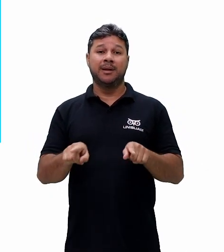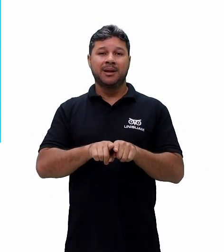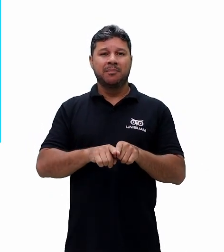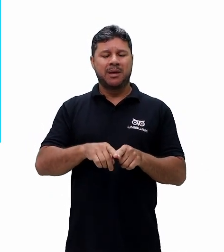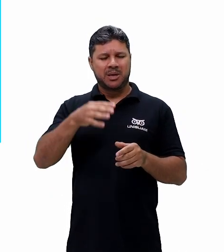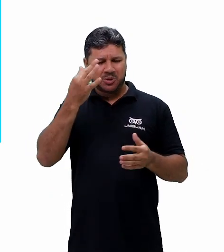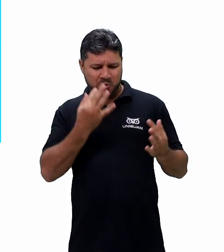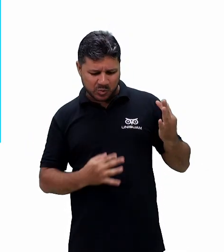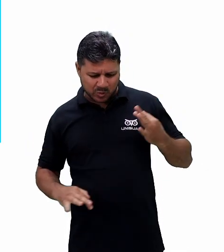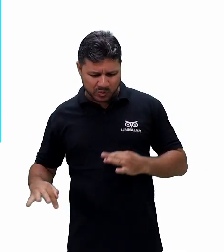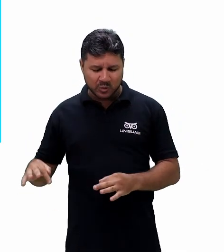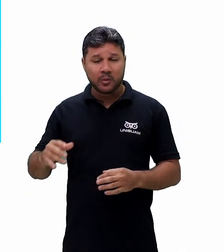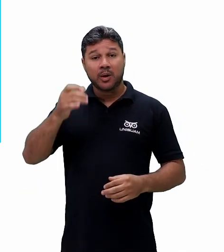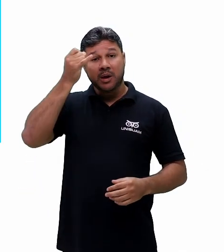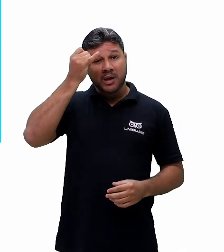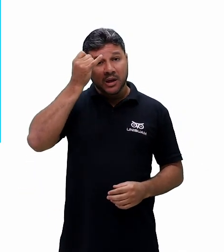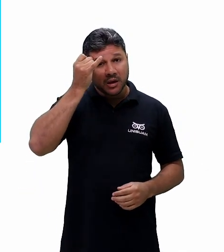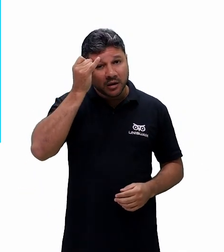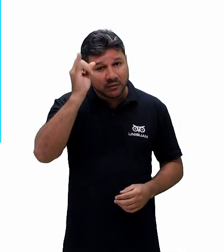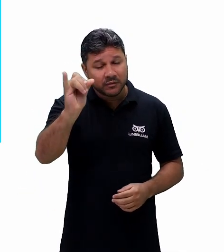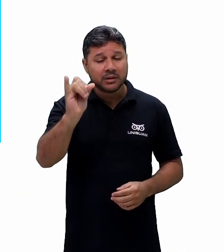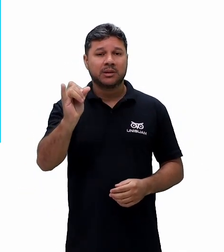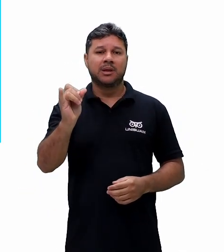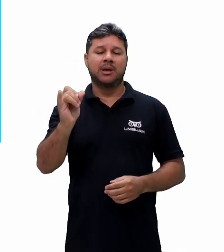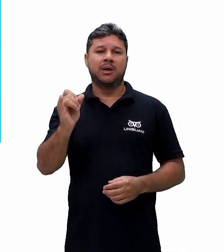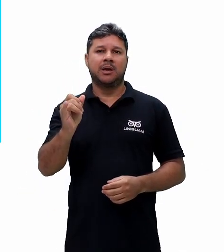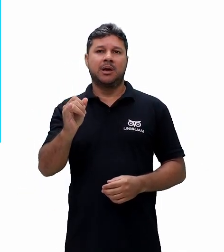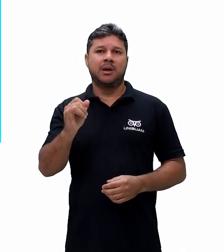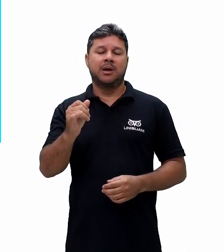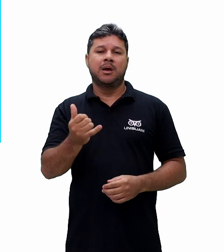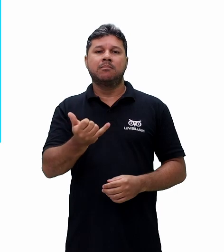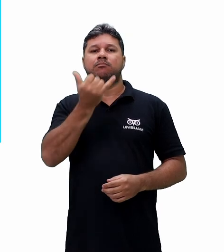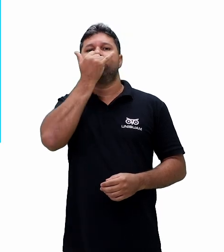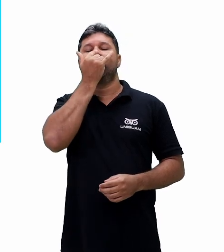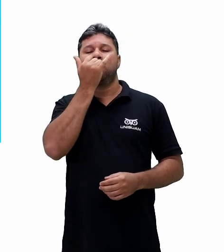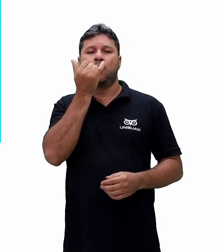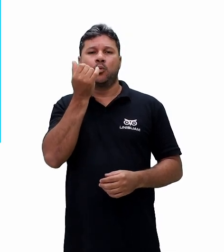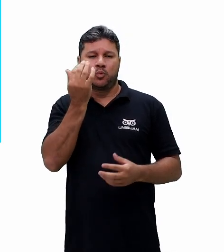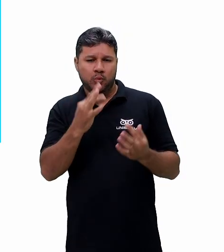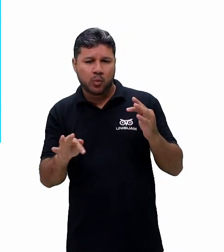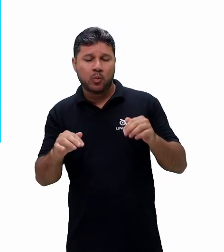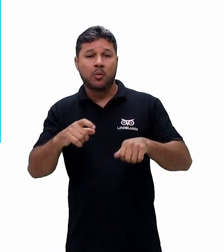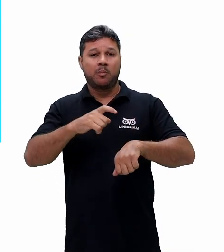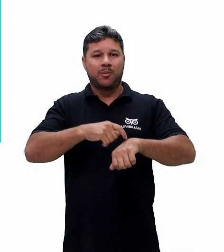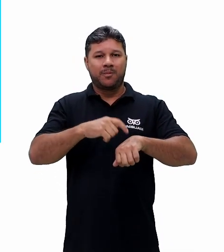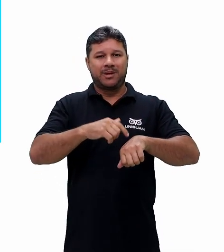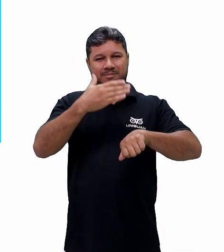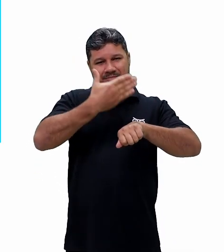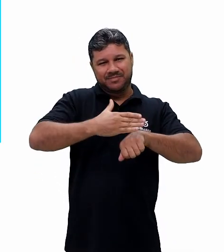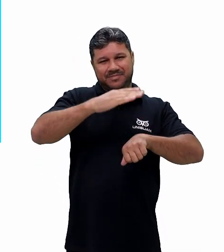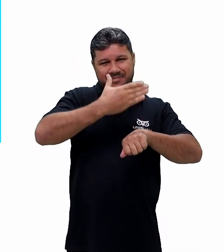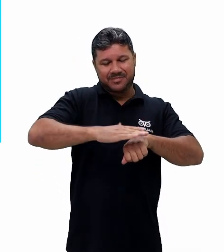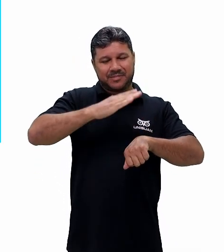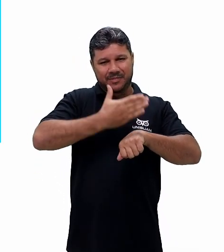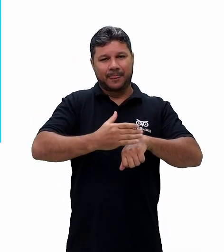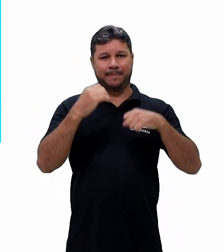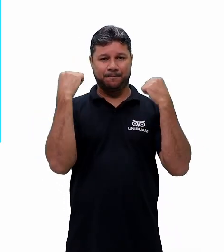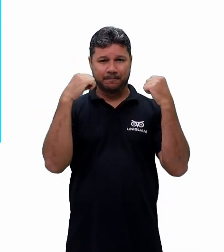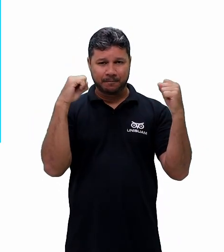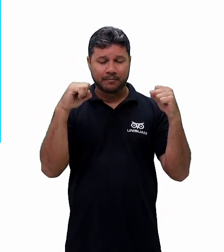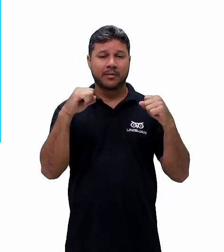Prevenir lesões. Muita gente alonga para não se machucar na sessão de treino que